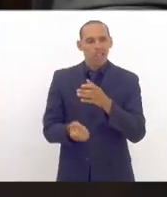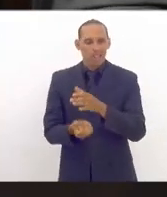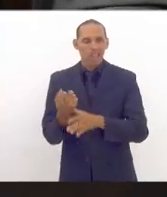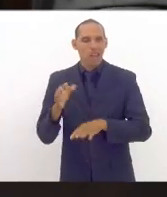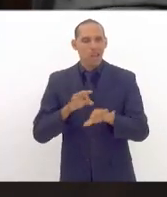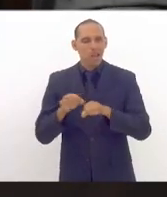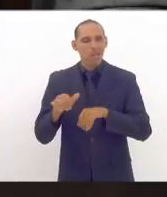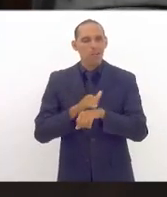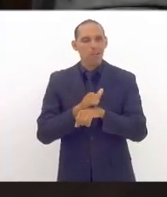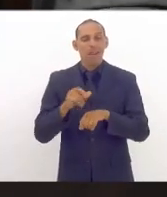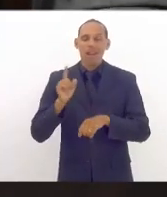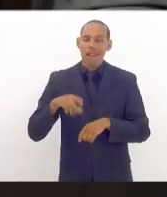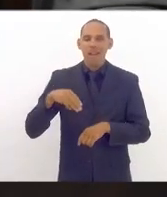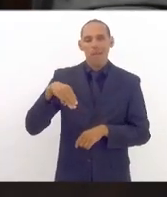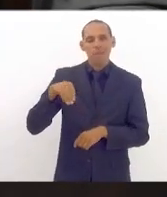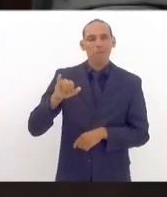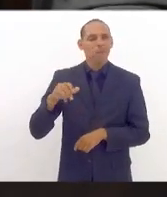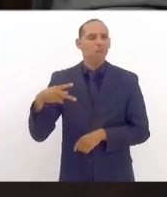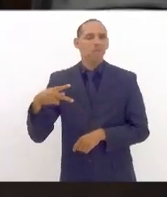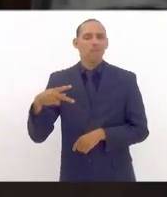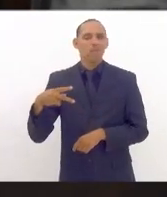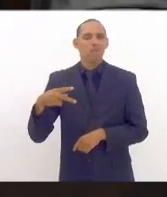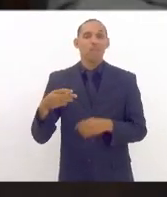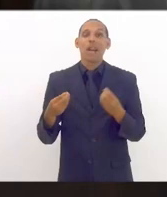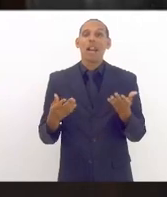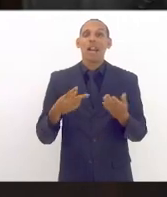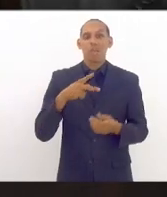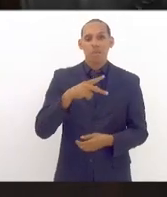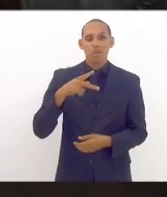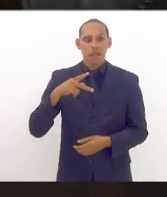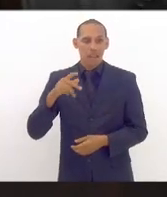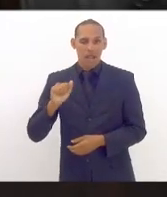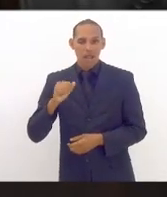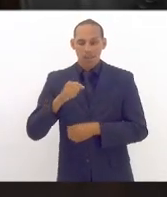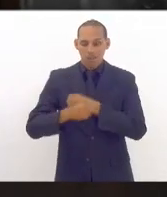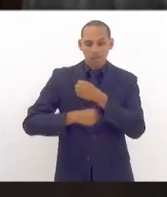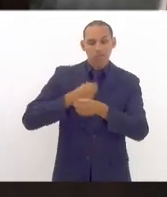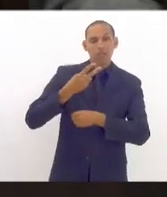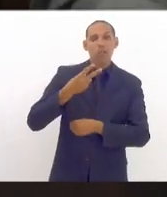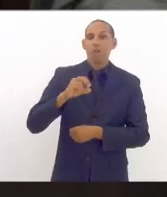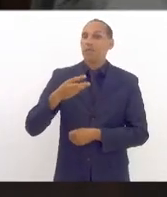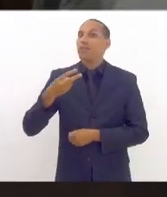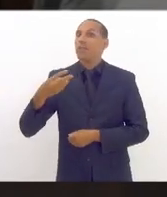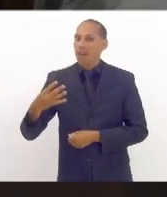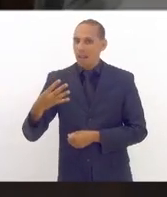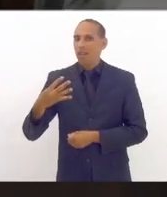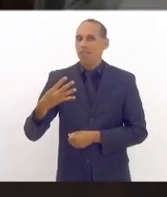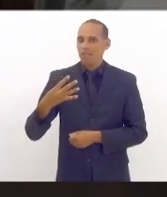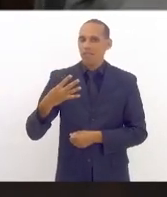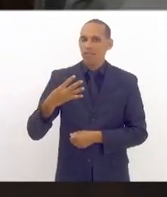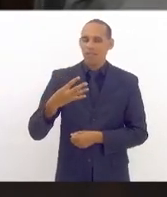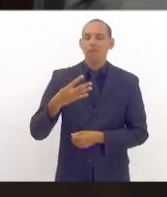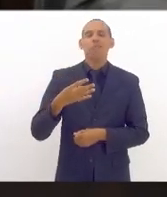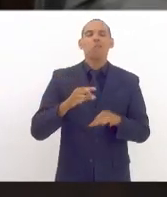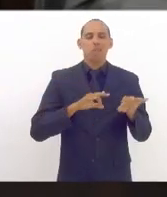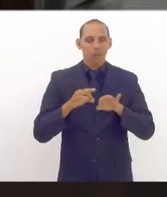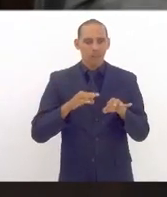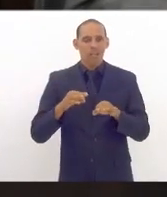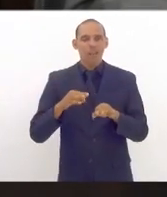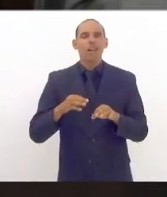estratégico será a matriz para que o PPA de 24 PPA é plano